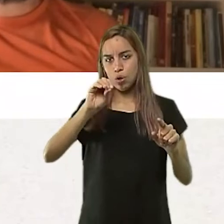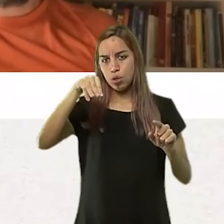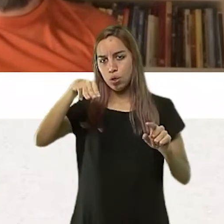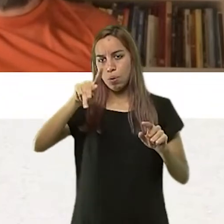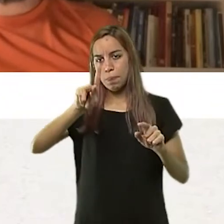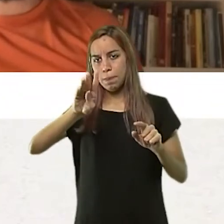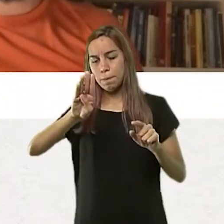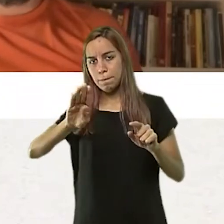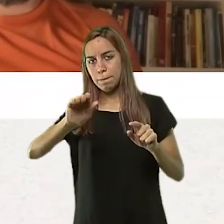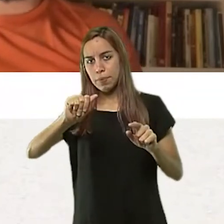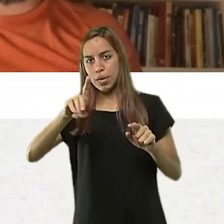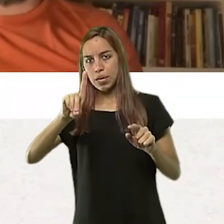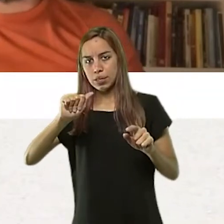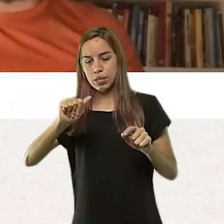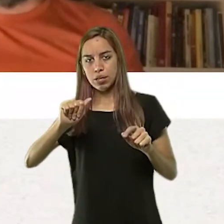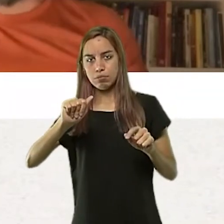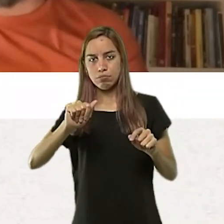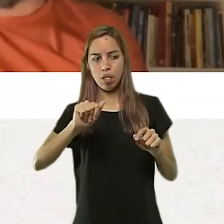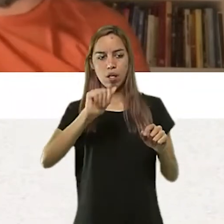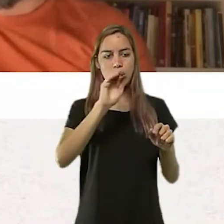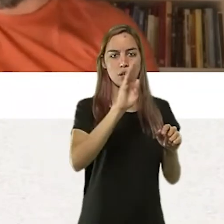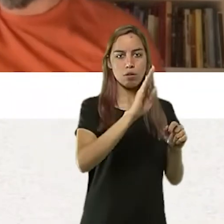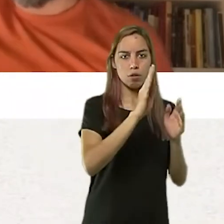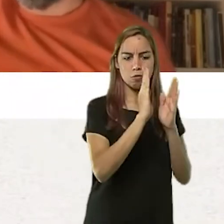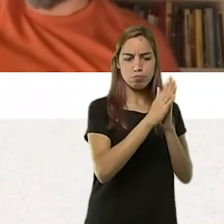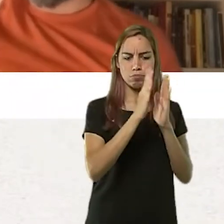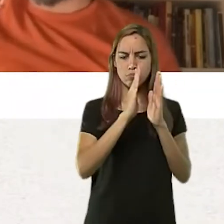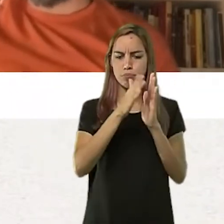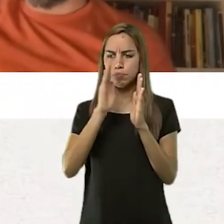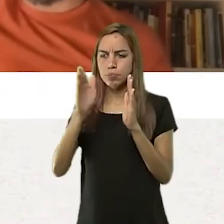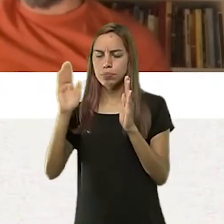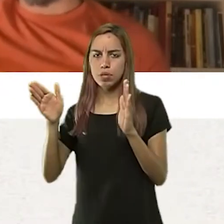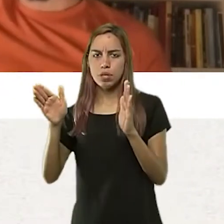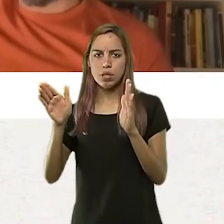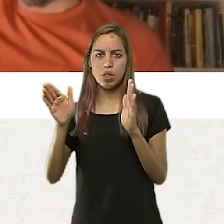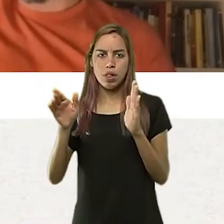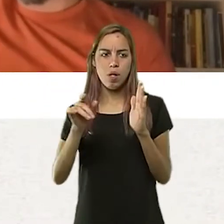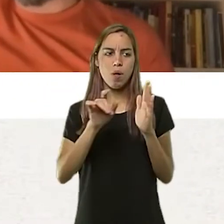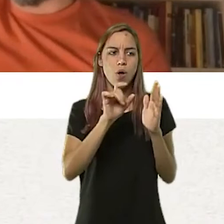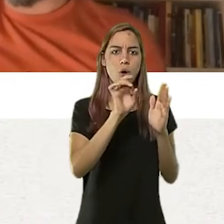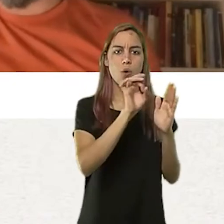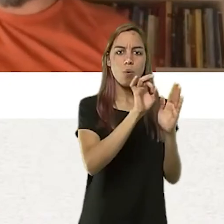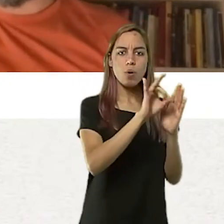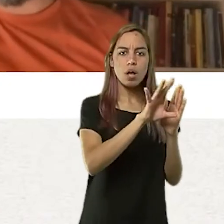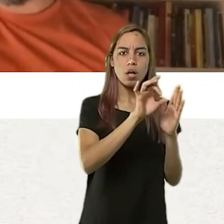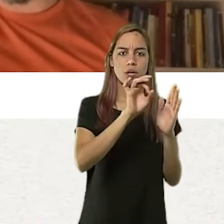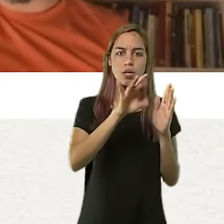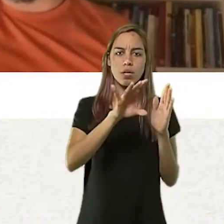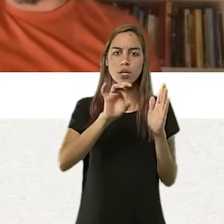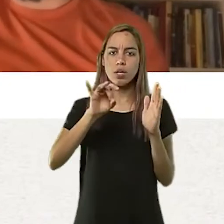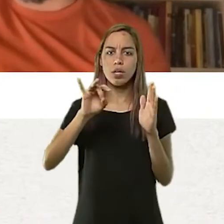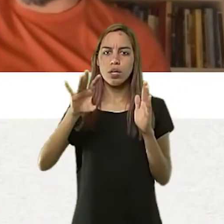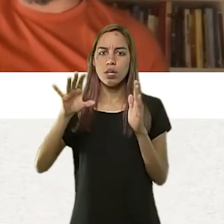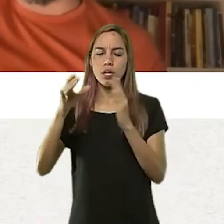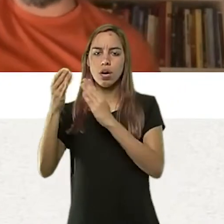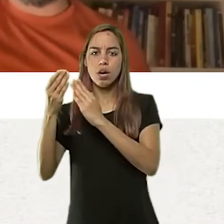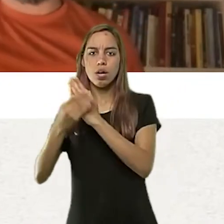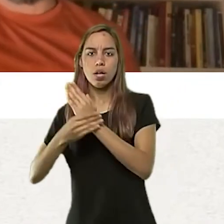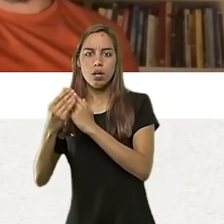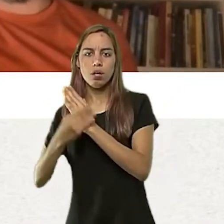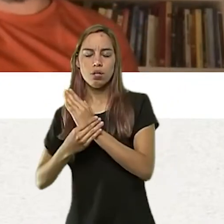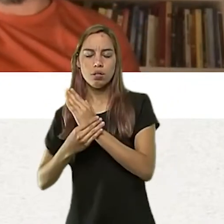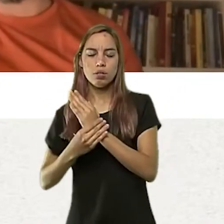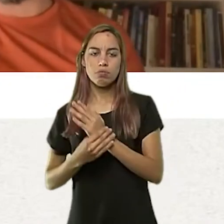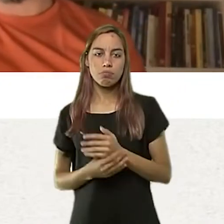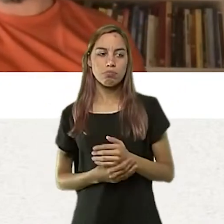imaginou que estariam na biblioteca de Borges. Esse desenho eu vou encontrar e vou te mandar, esse desenho do Milor. Foi publicado na